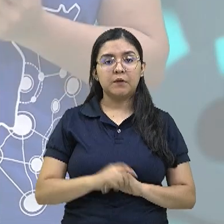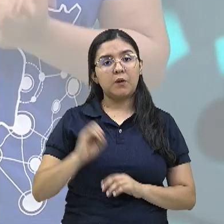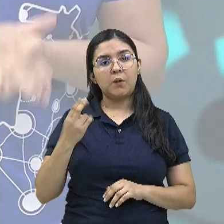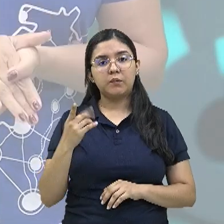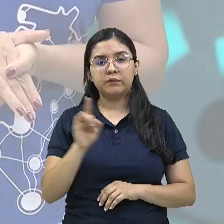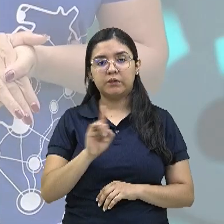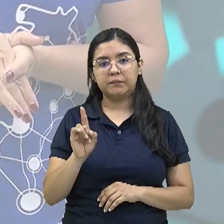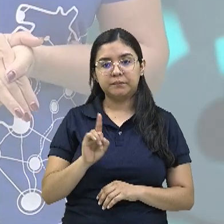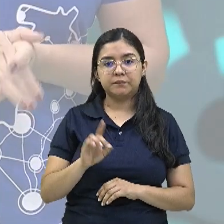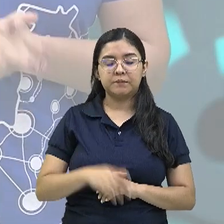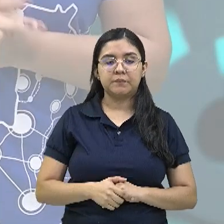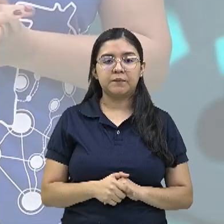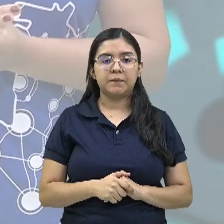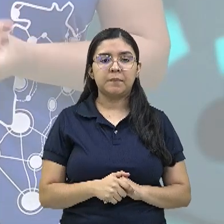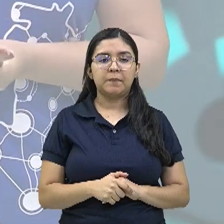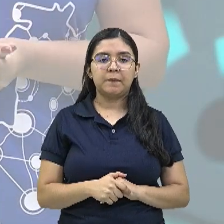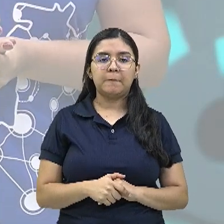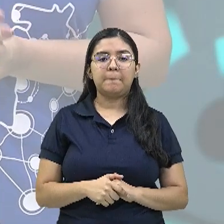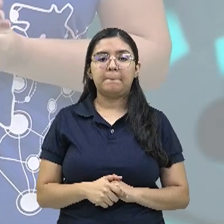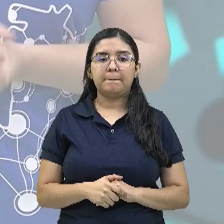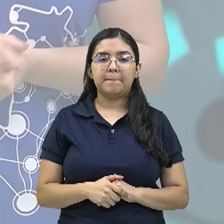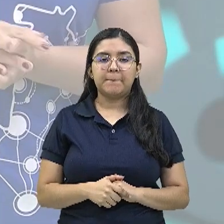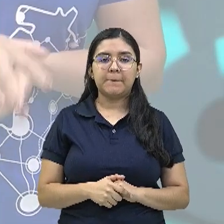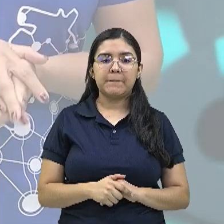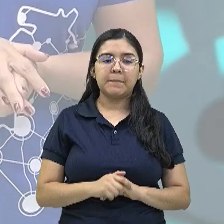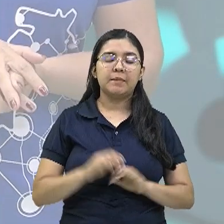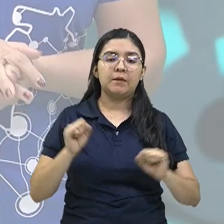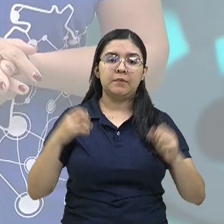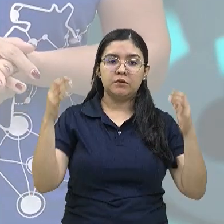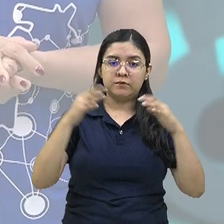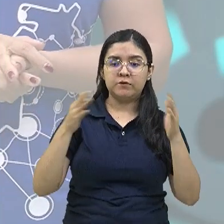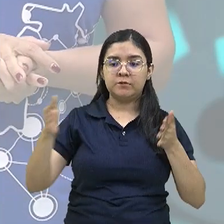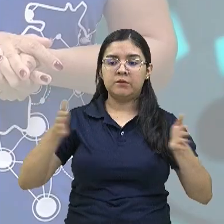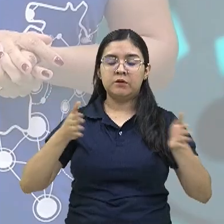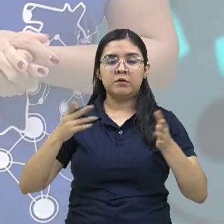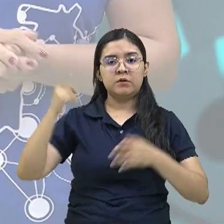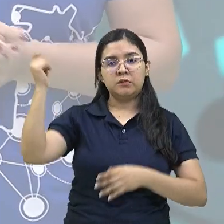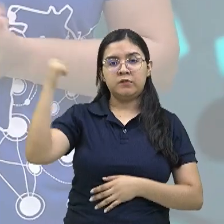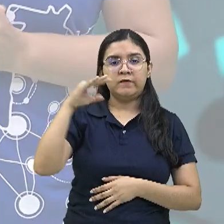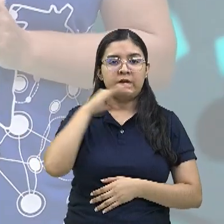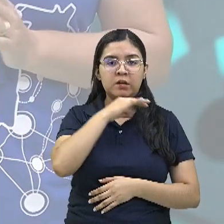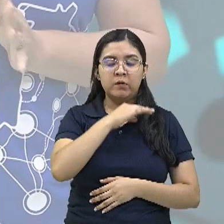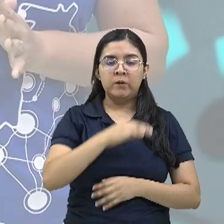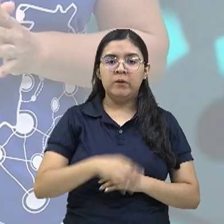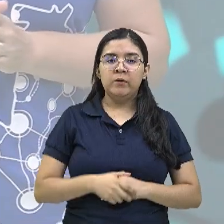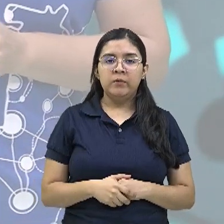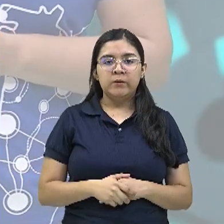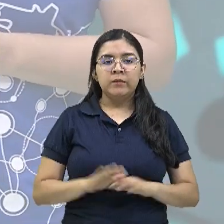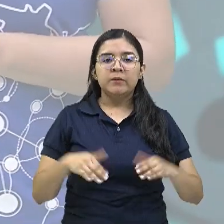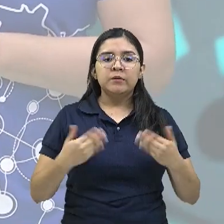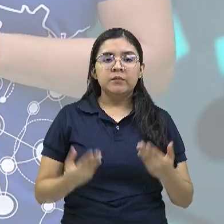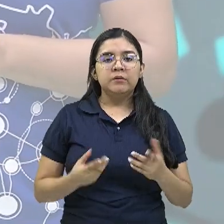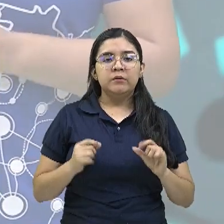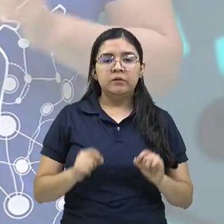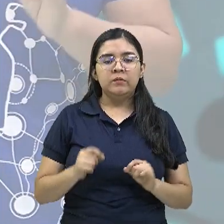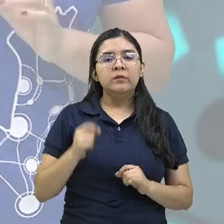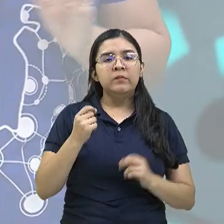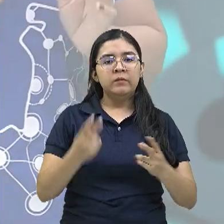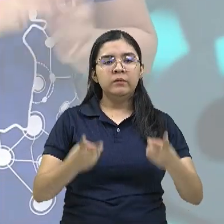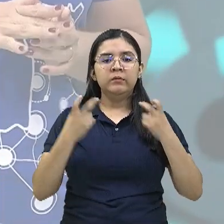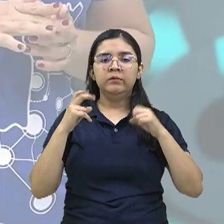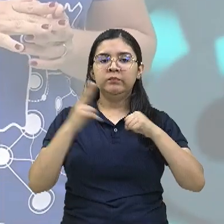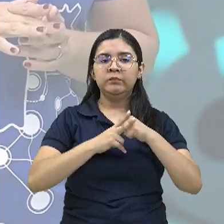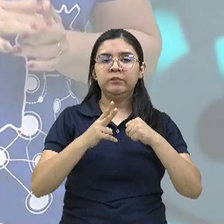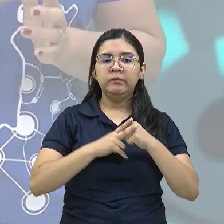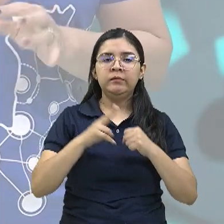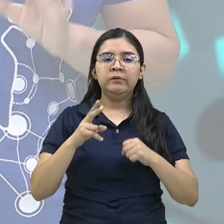não. It can rain in the summer. Pode chover no verão. Acompanhem que eu tenho o verbo